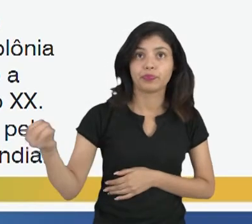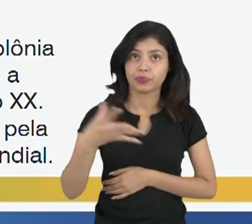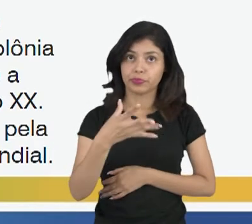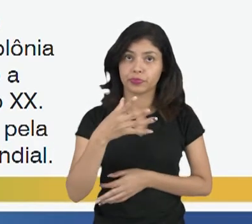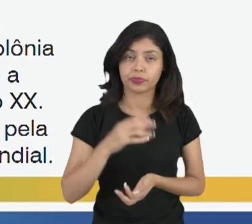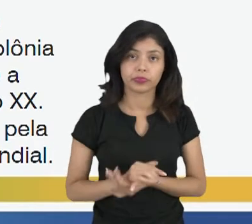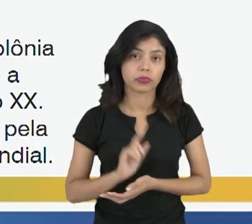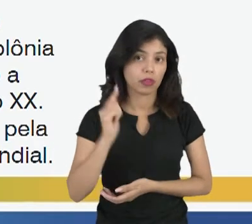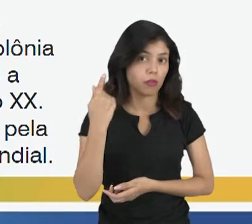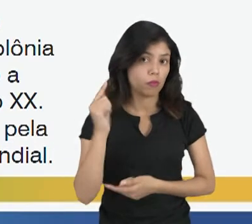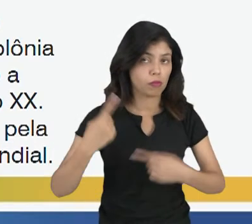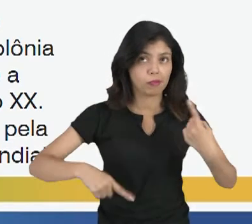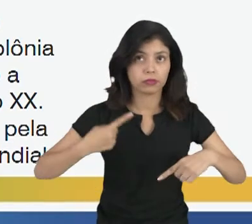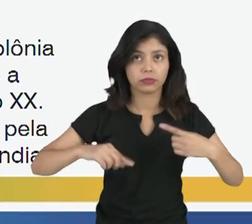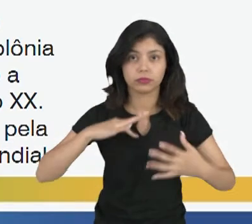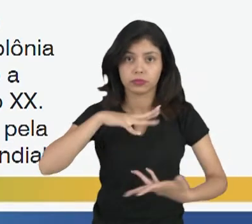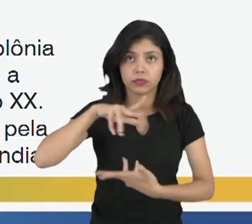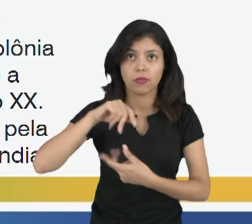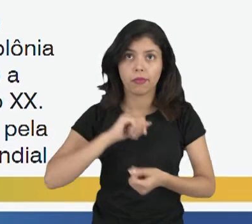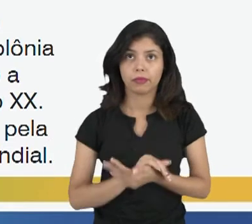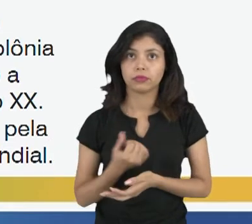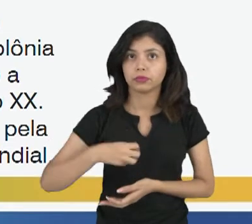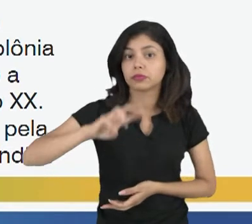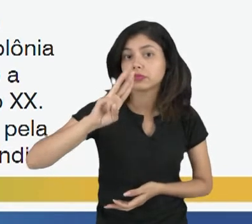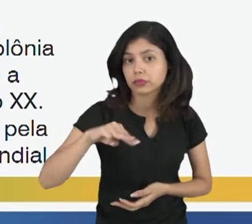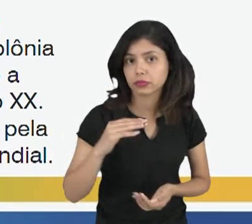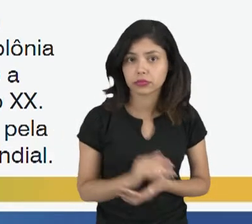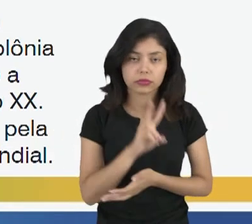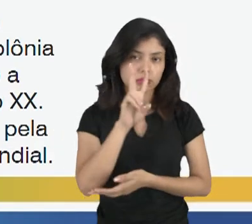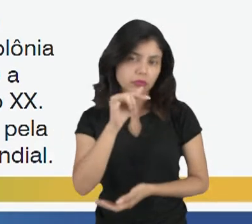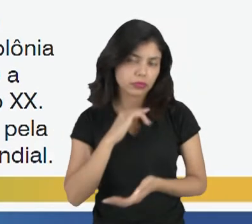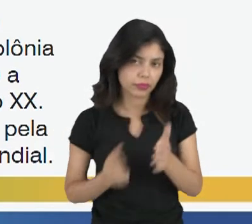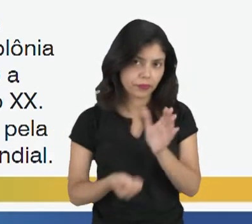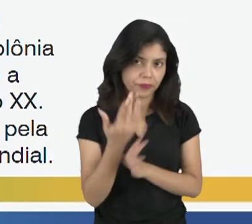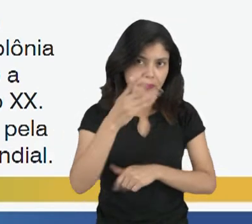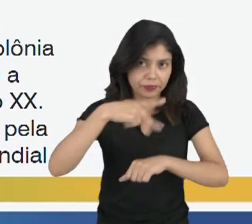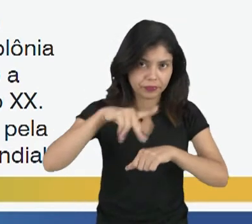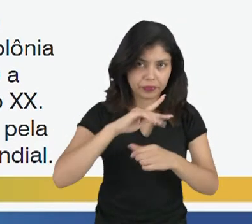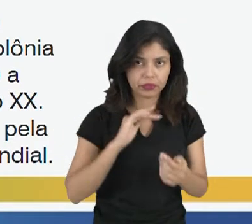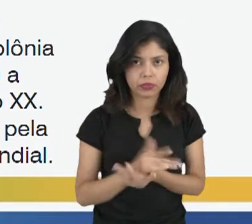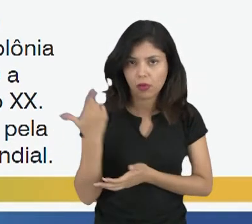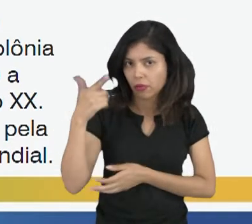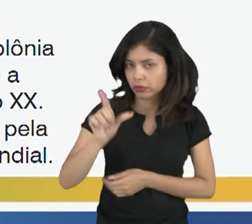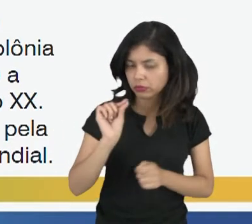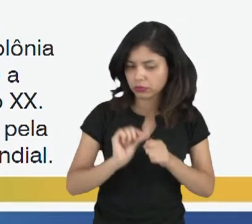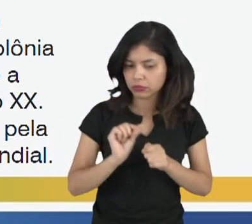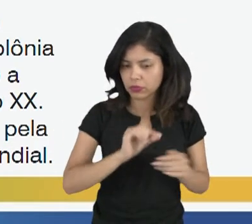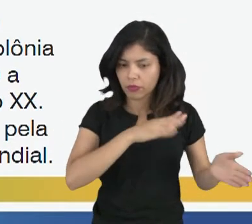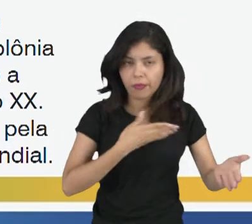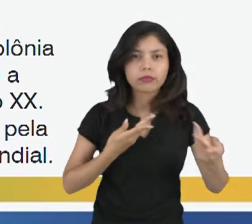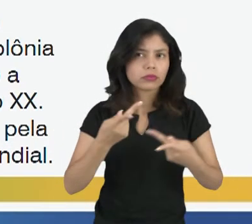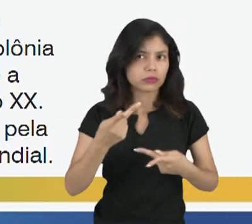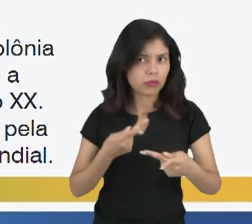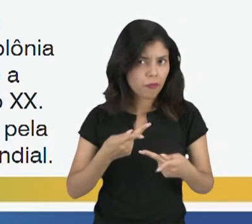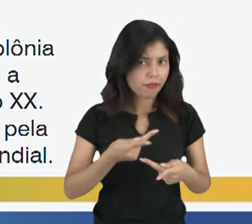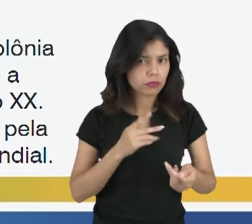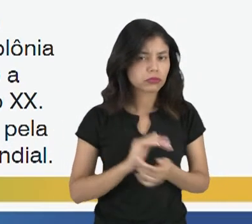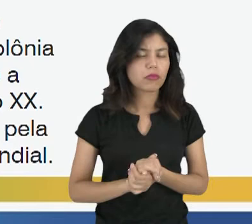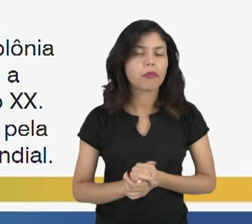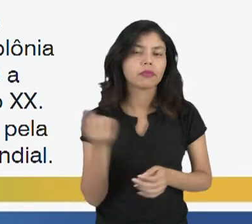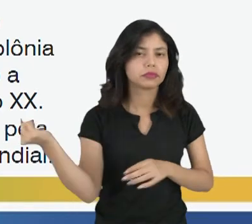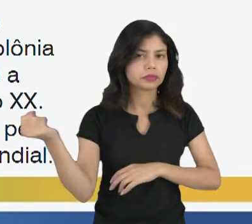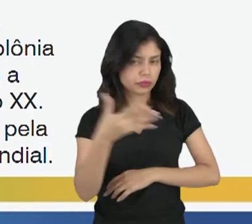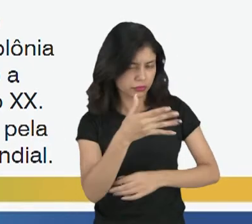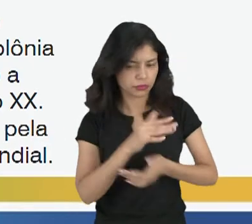cenário geopolítico mundial e aí quem quem vai ser os países e vão conseguir fazer parcerias com